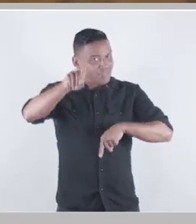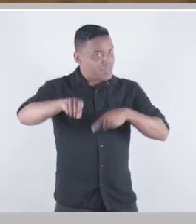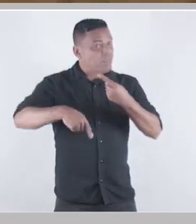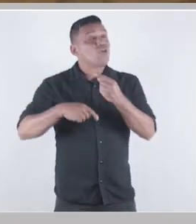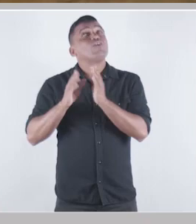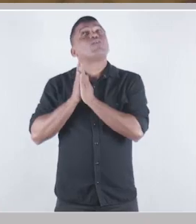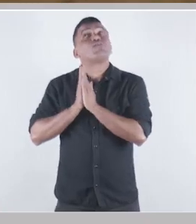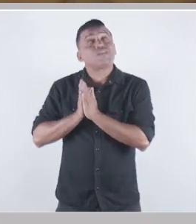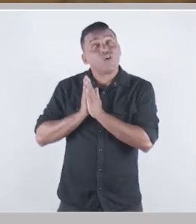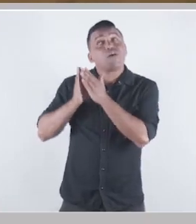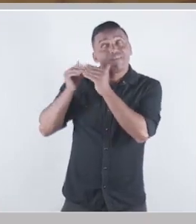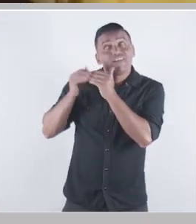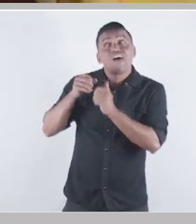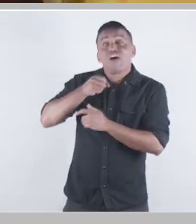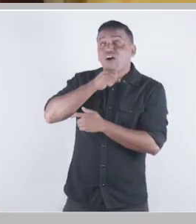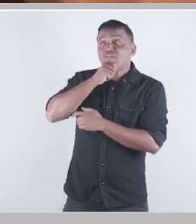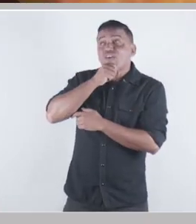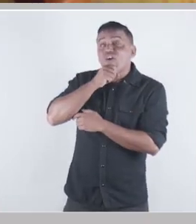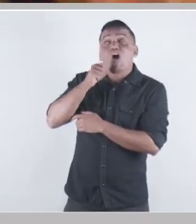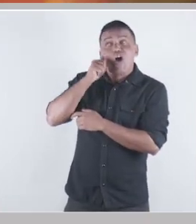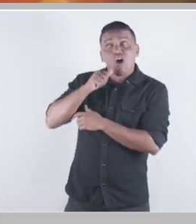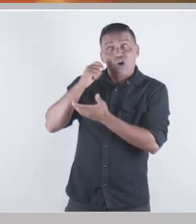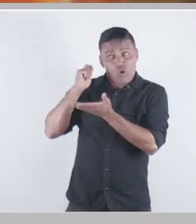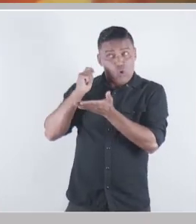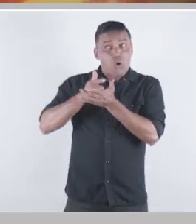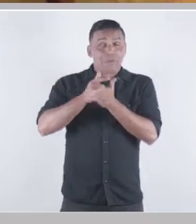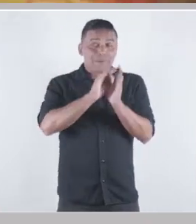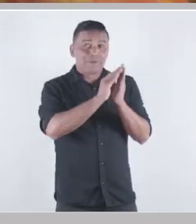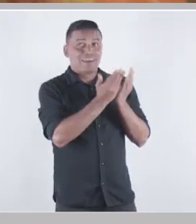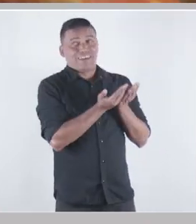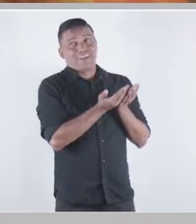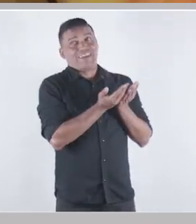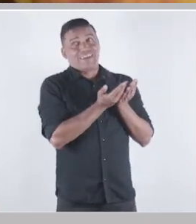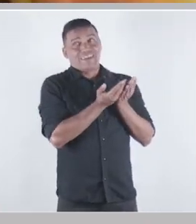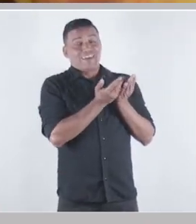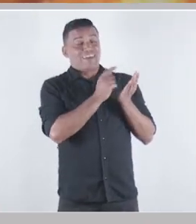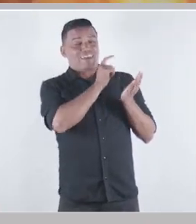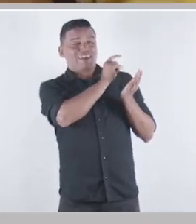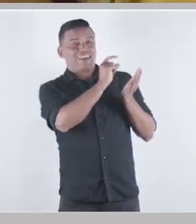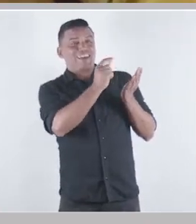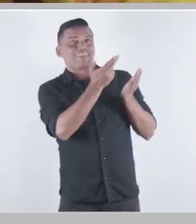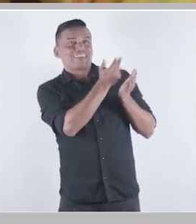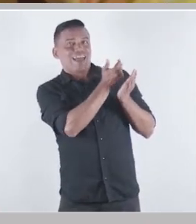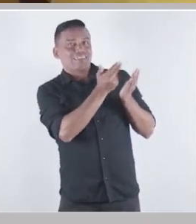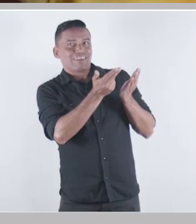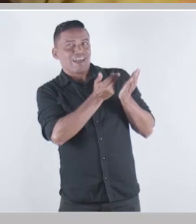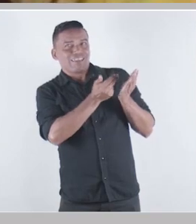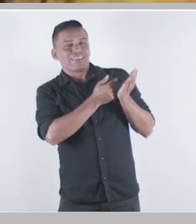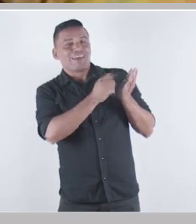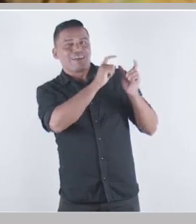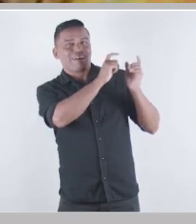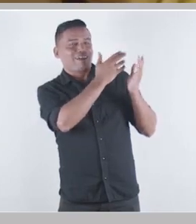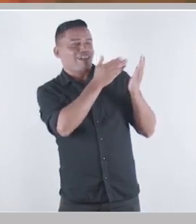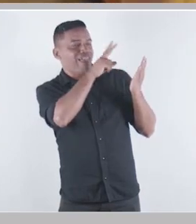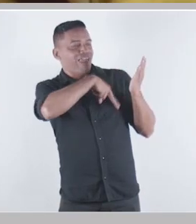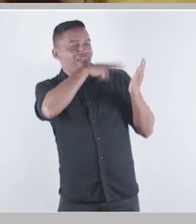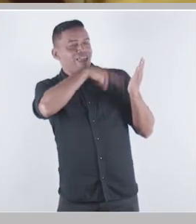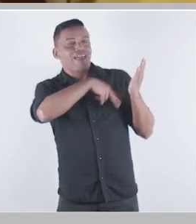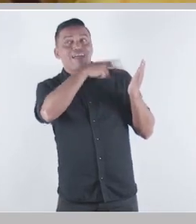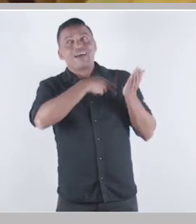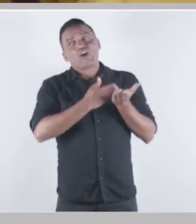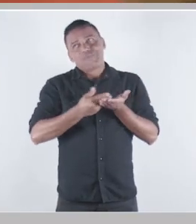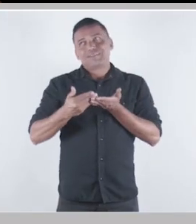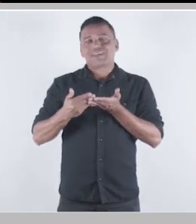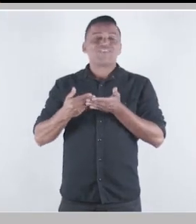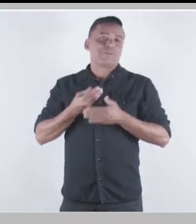pedia a ela uma revistinha, né, algo assim, e ia começando assim, né, o meu caminho de leitor,